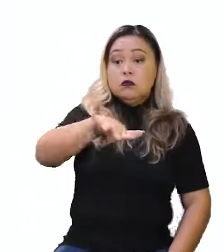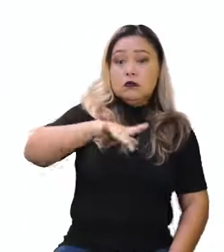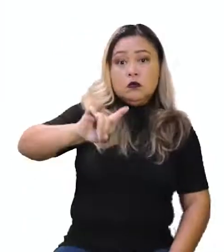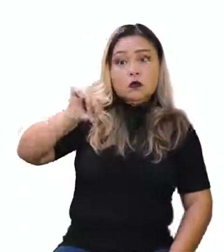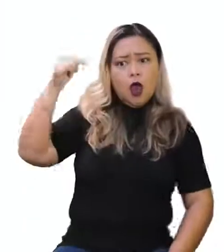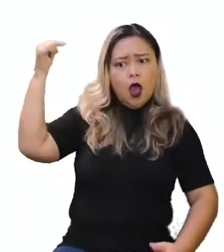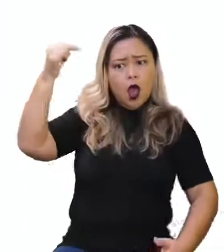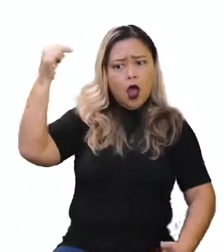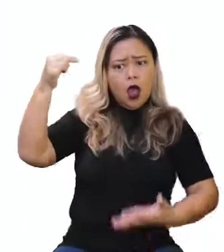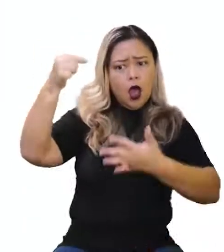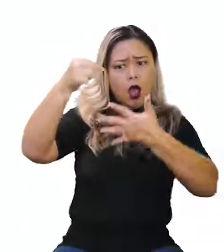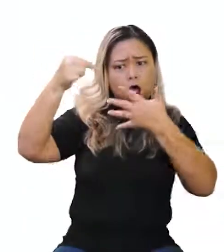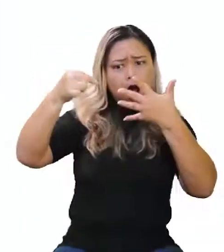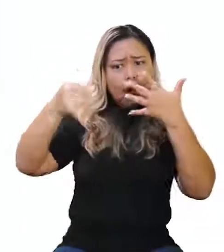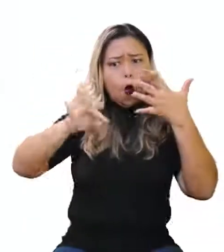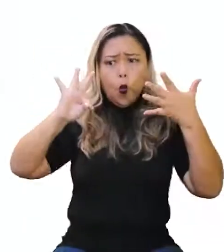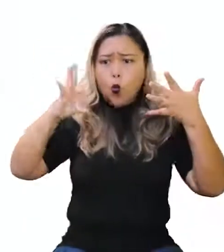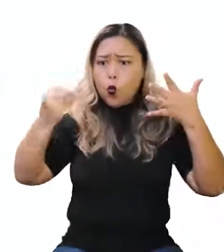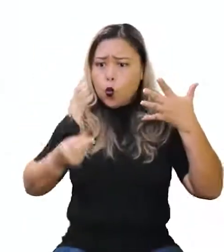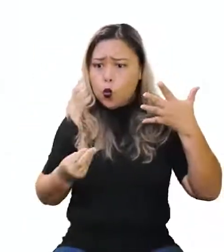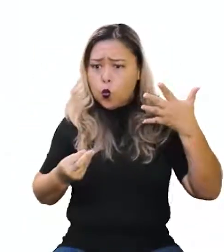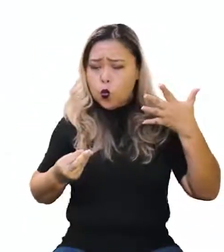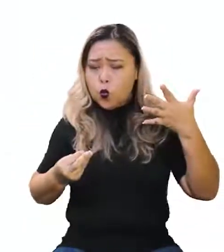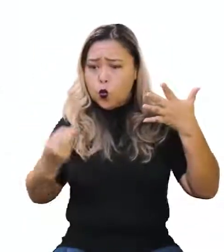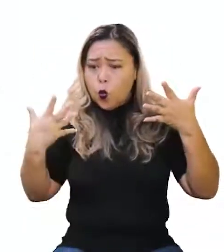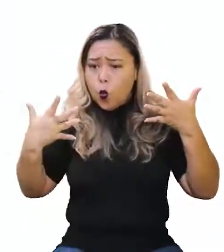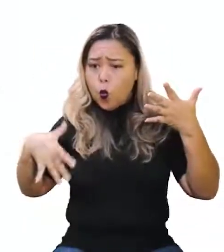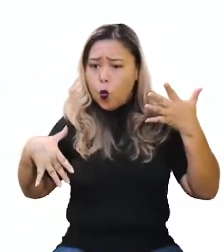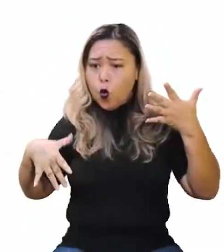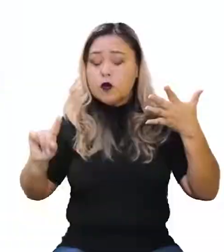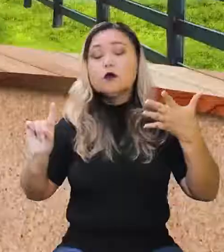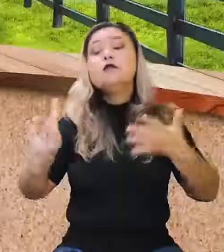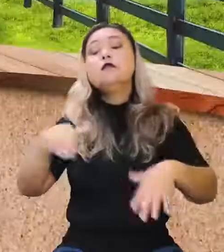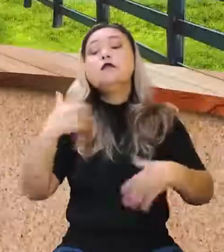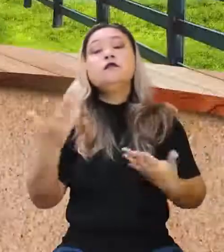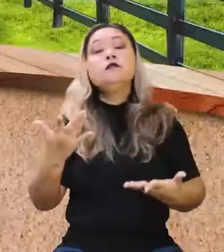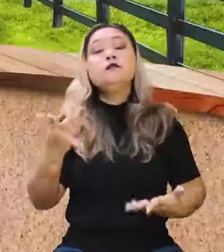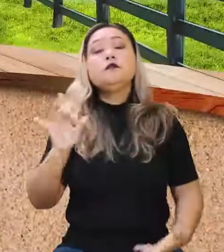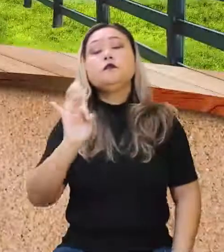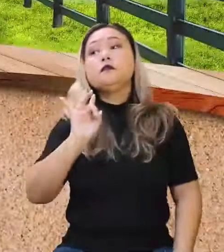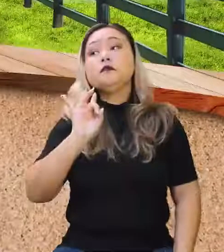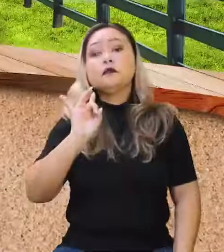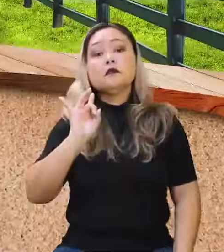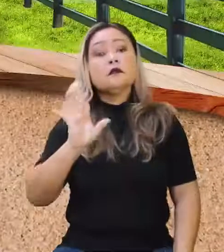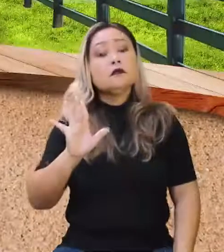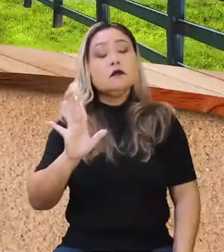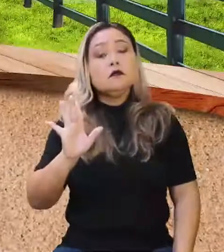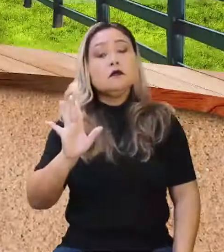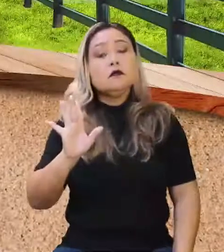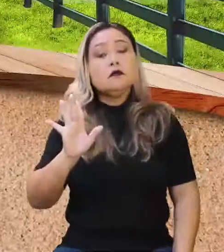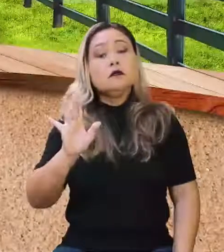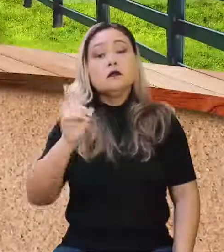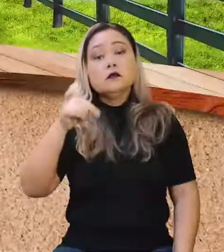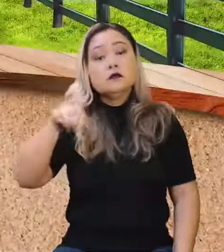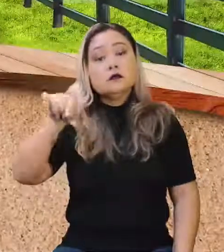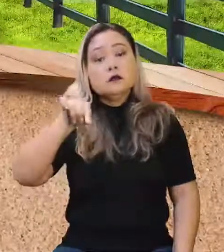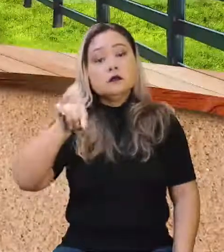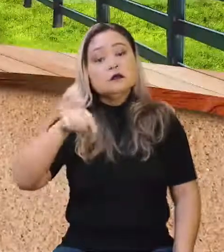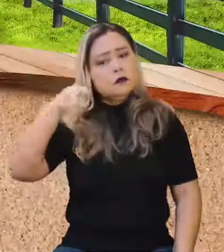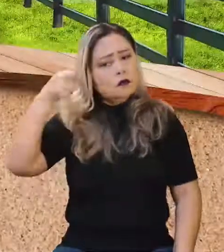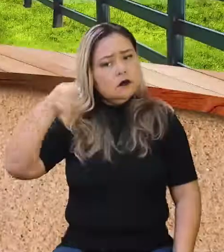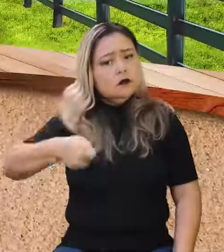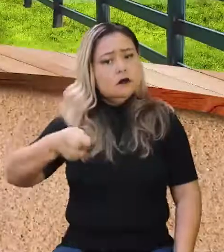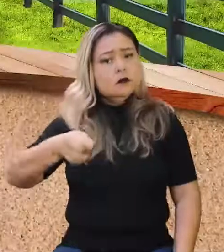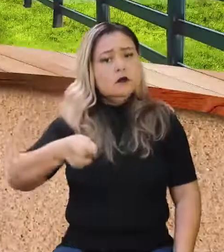Mas nós vamos ver tudo isso? Galerinha, aqui pro tio. Só, para sempre, vamos